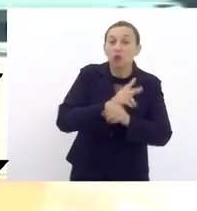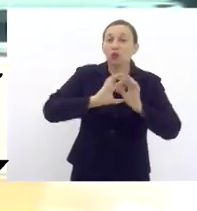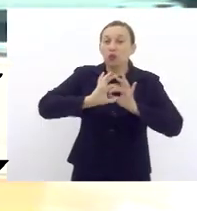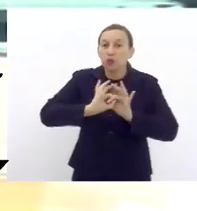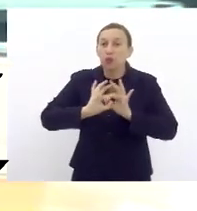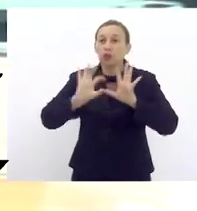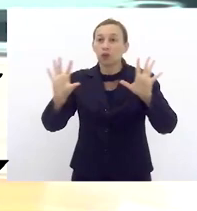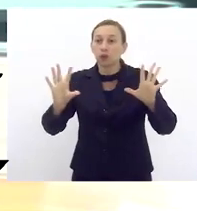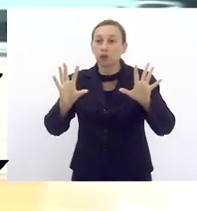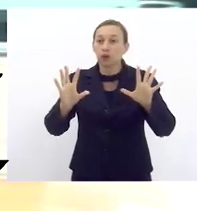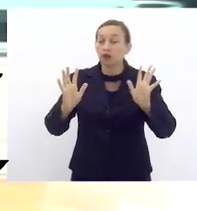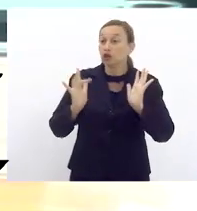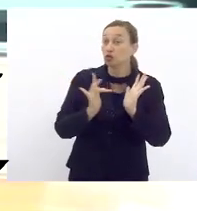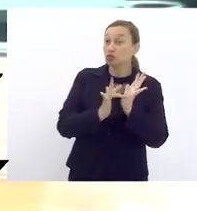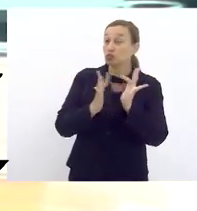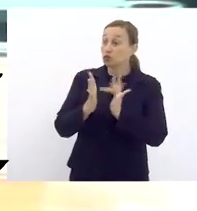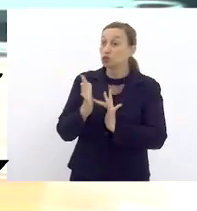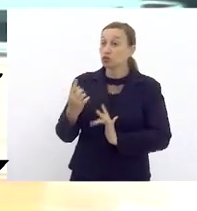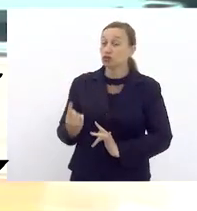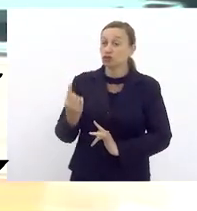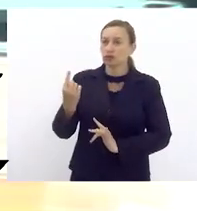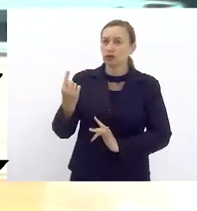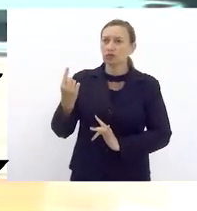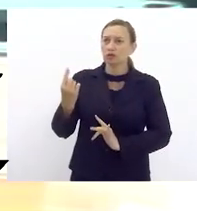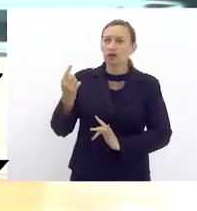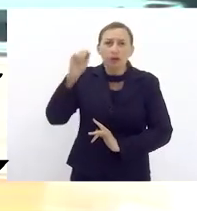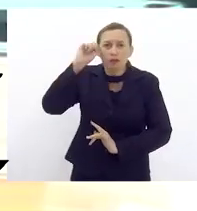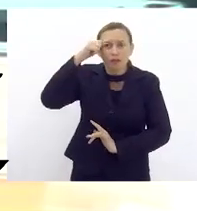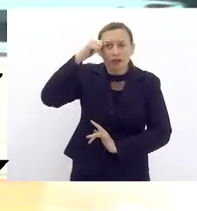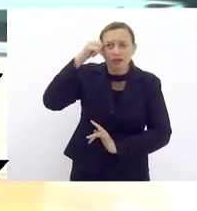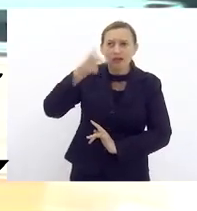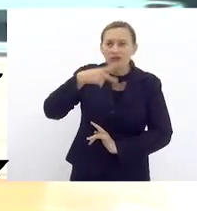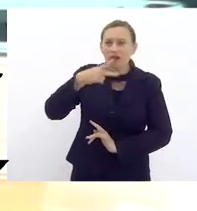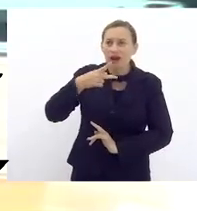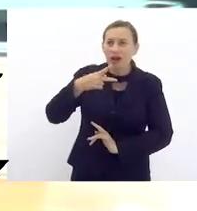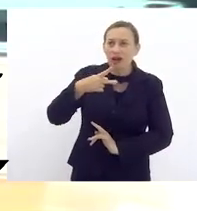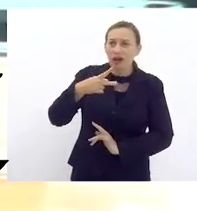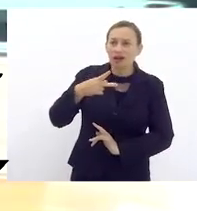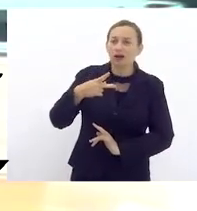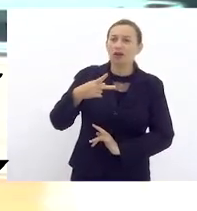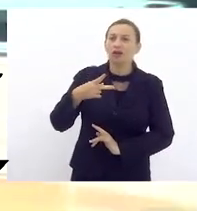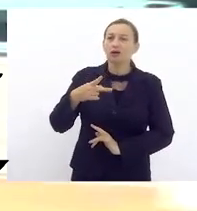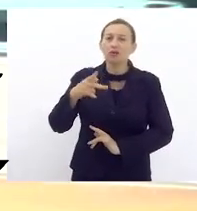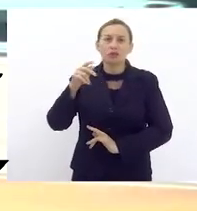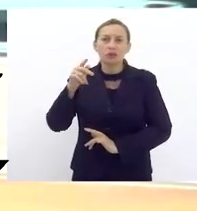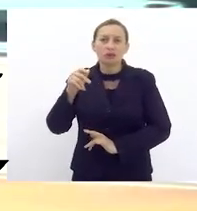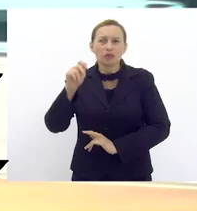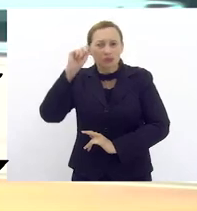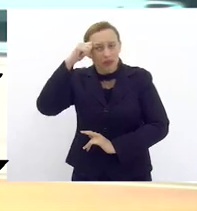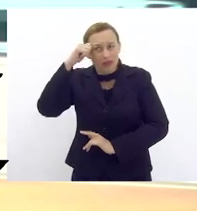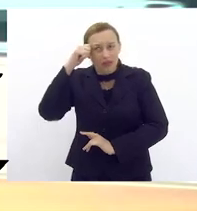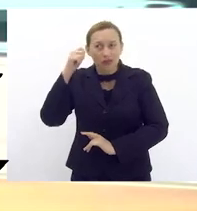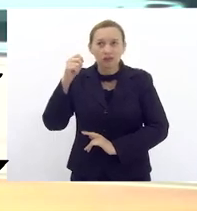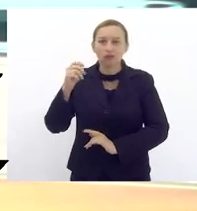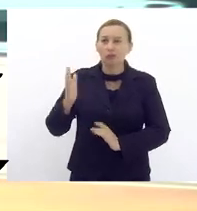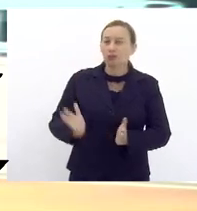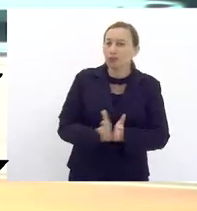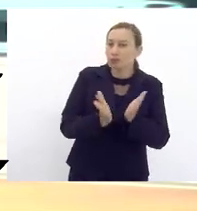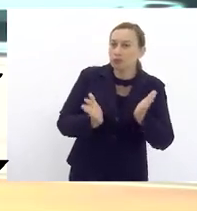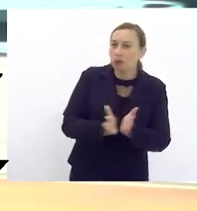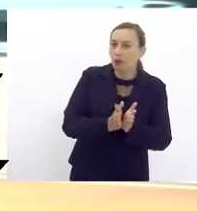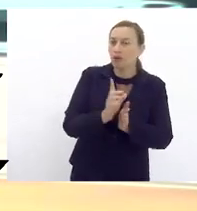e um Jesus preto que veio falar com seu povo preto pobre não